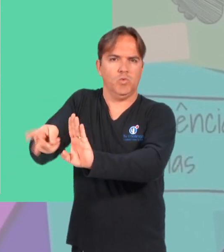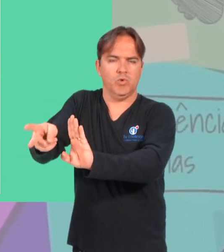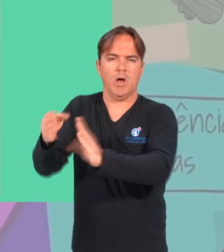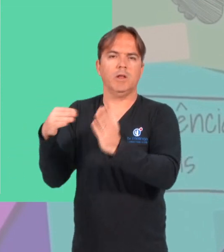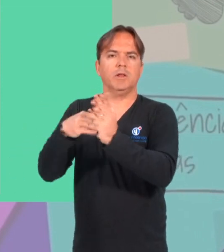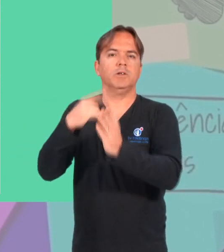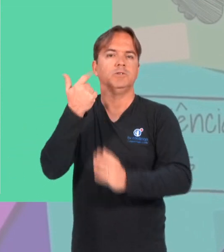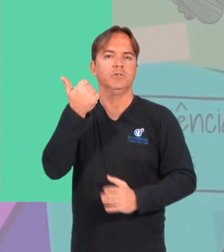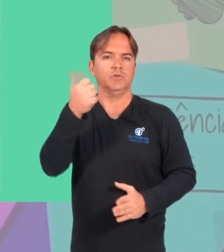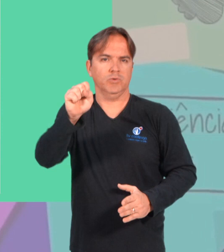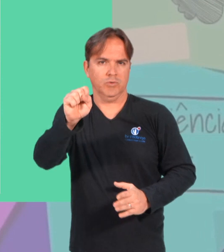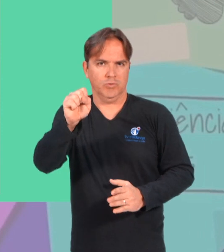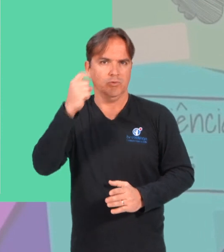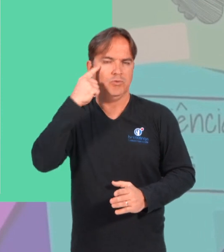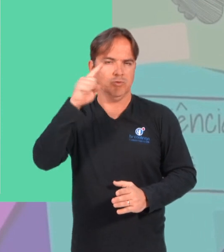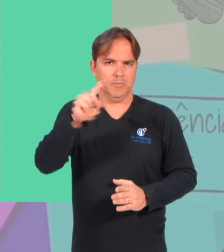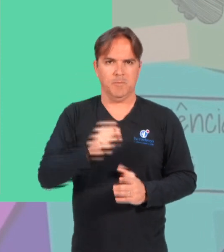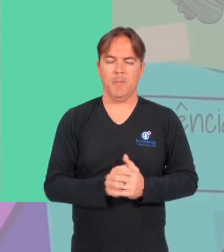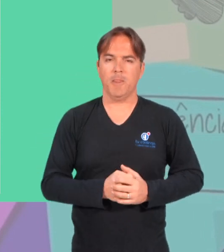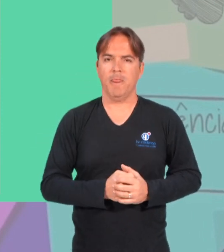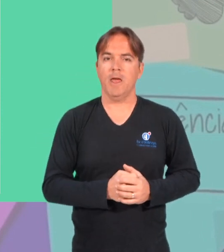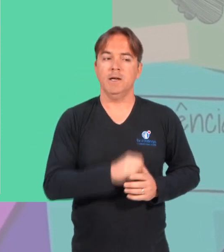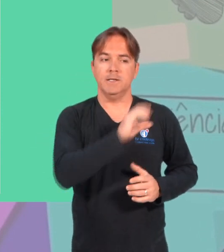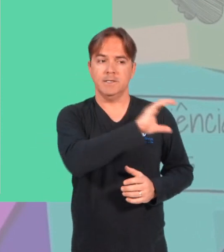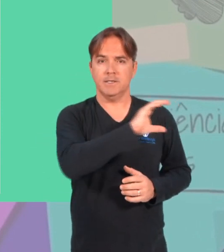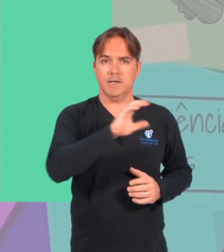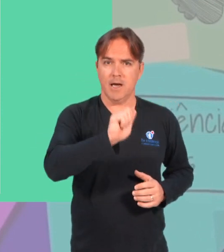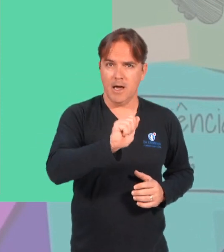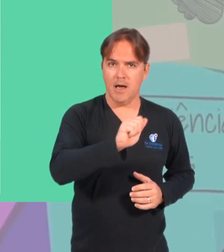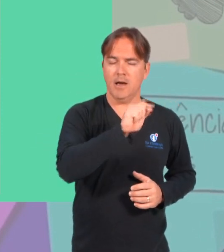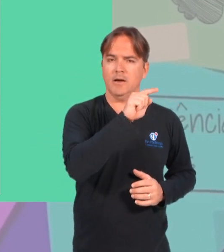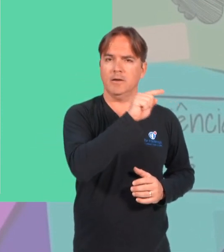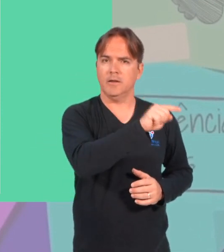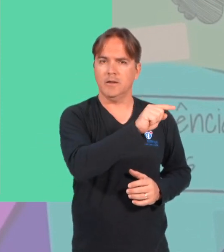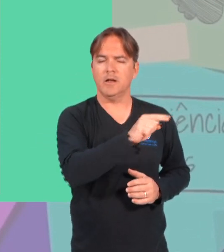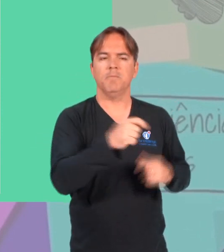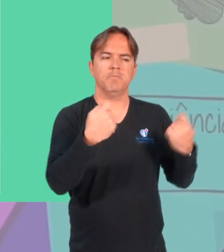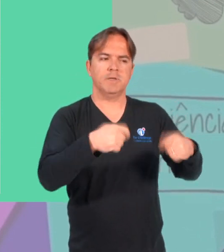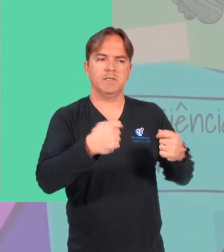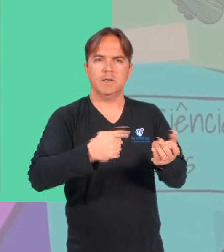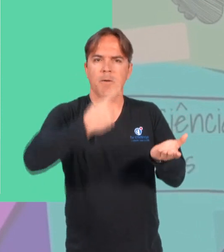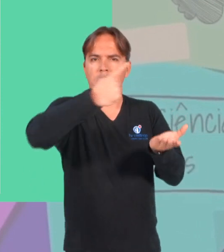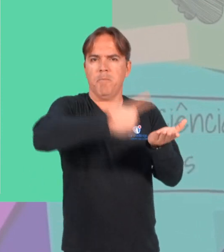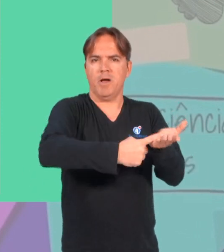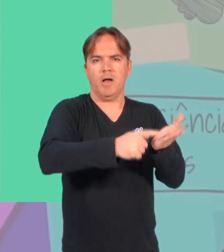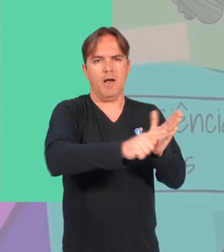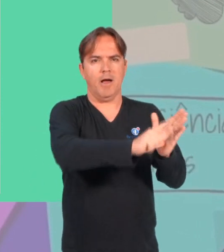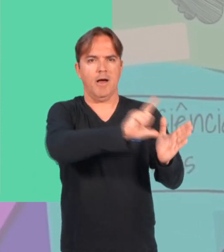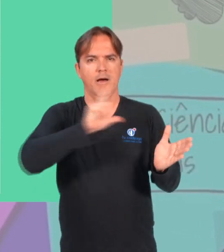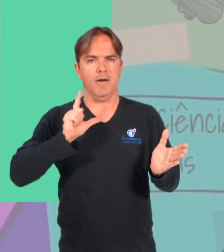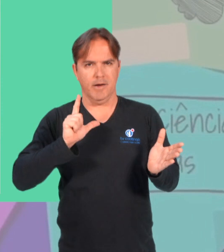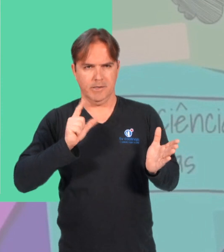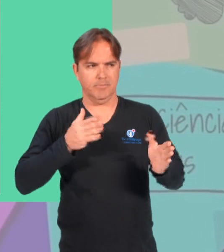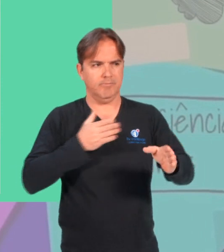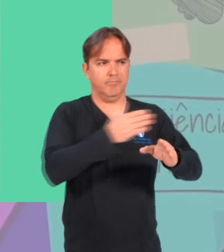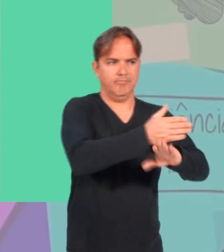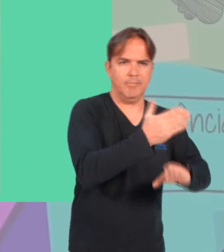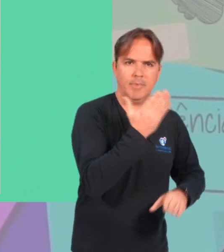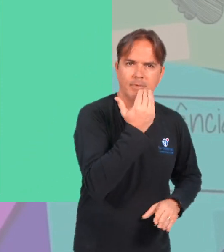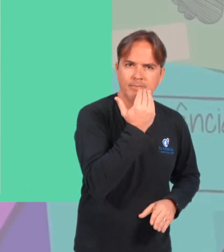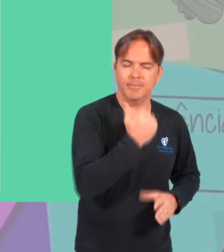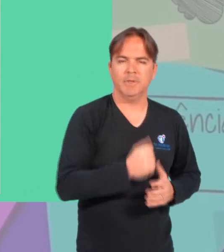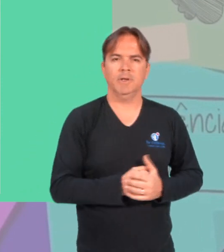o dia 18. Já no RU do campus Ciências Agrárias, é necessário fazer a reserva para